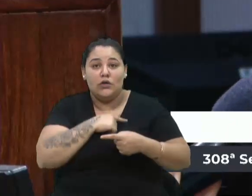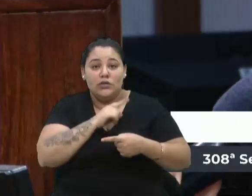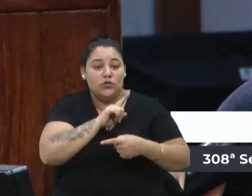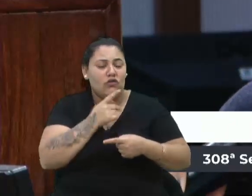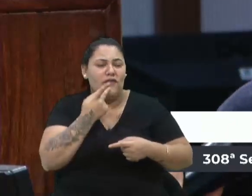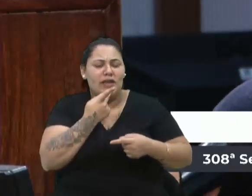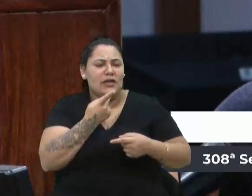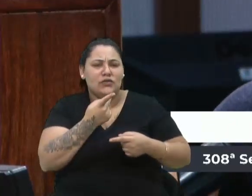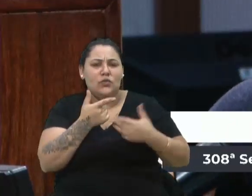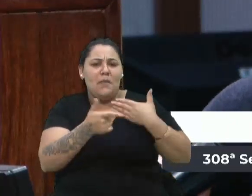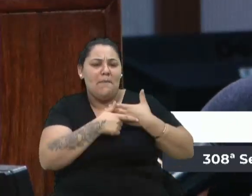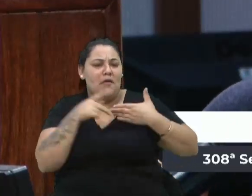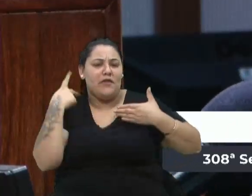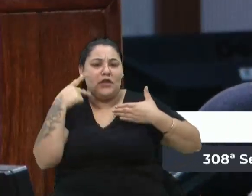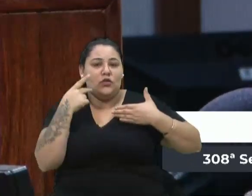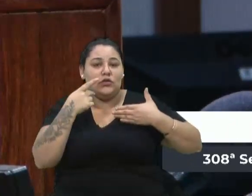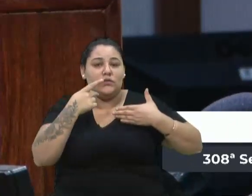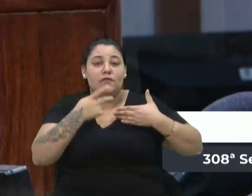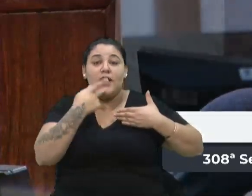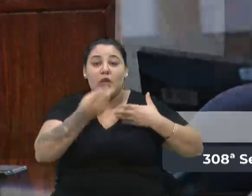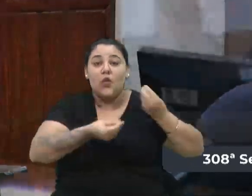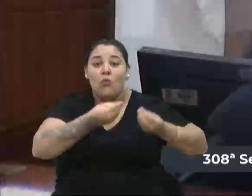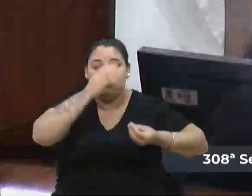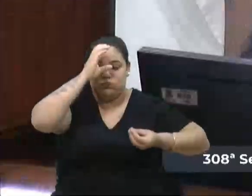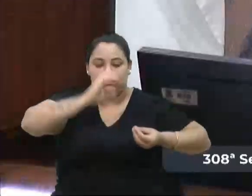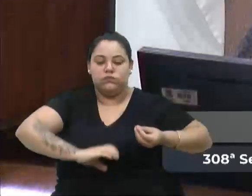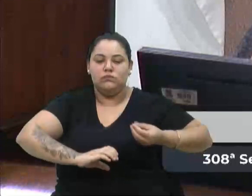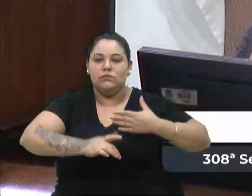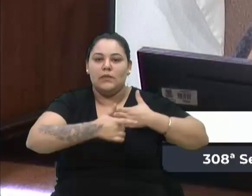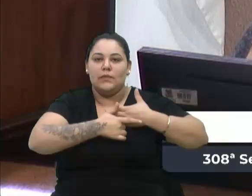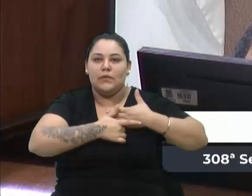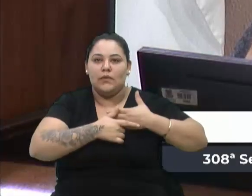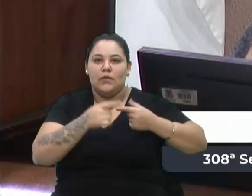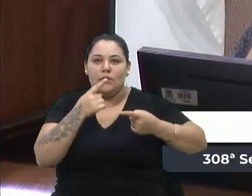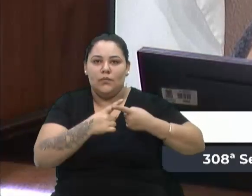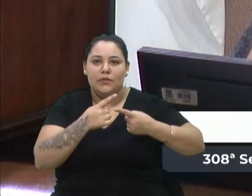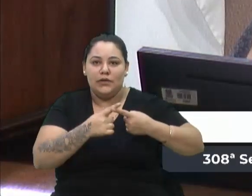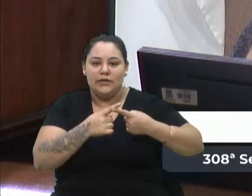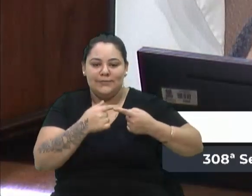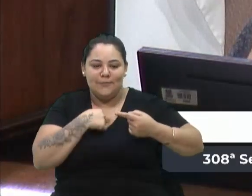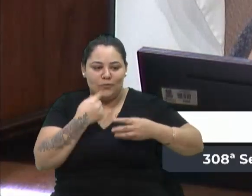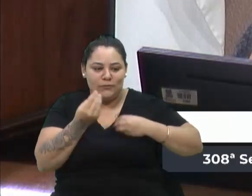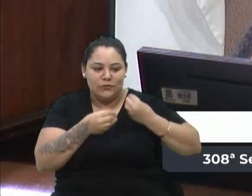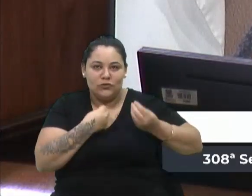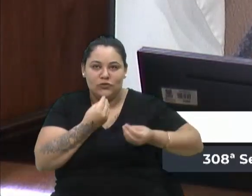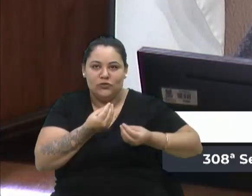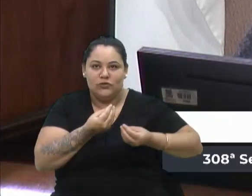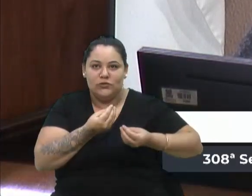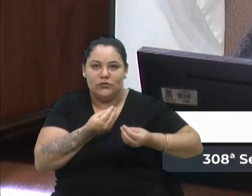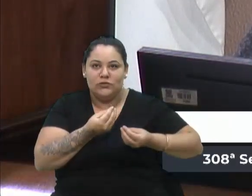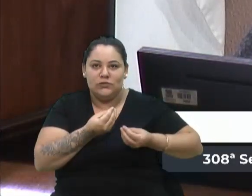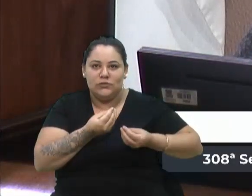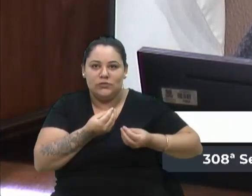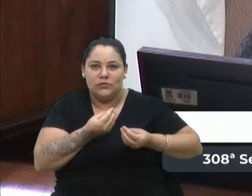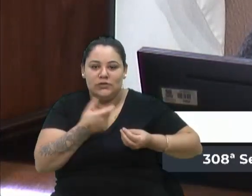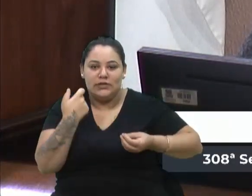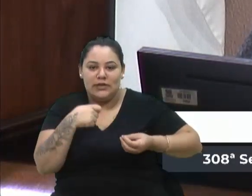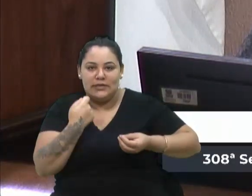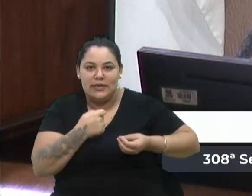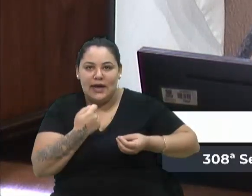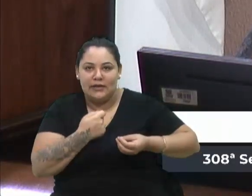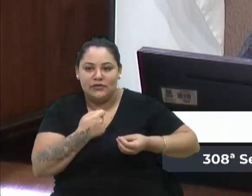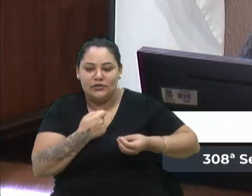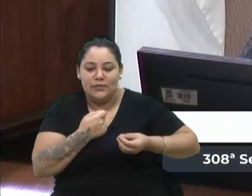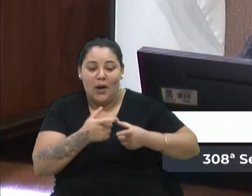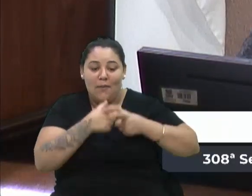Vereador mas nós cidadãos sentimos essa necessidade por exemplo do aumento do efetivo na segurança Imagina os profissionais da segurança ele